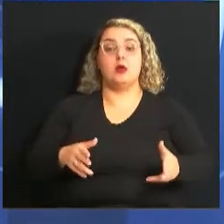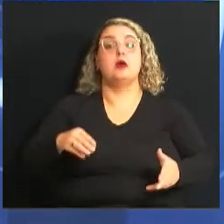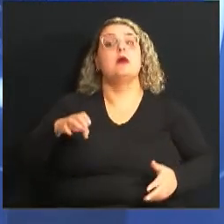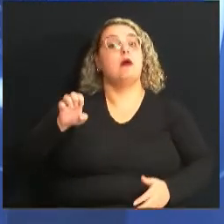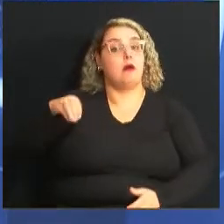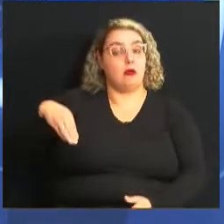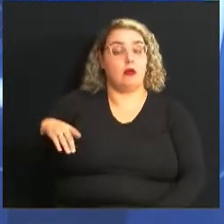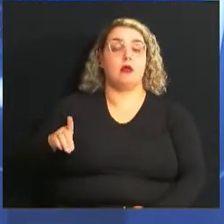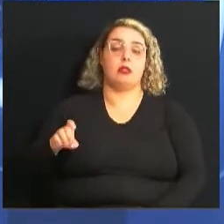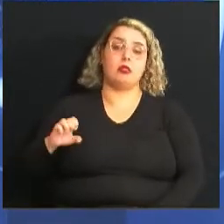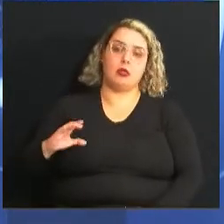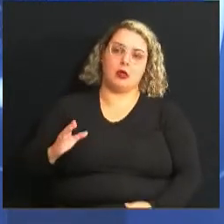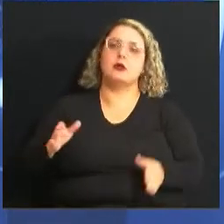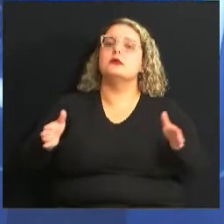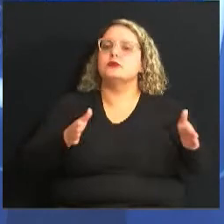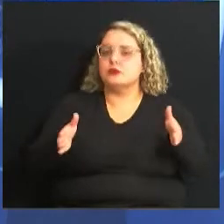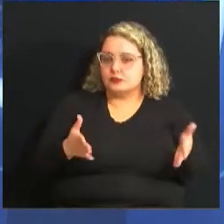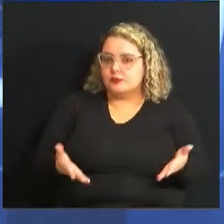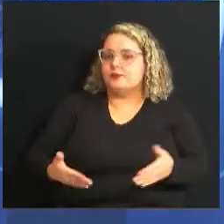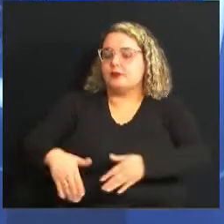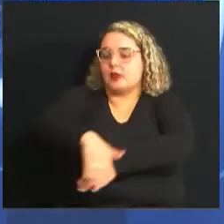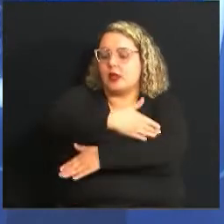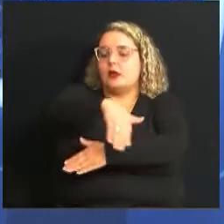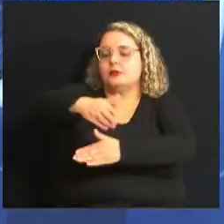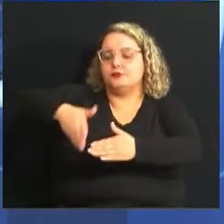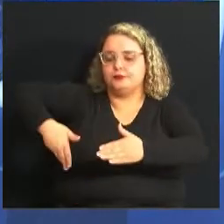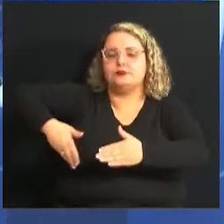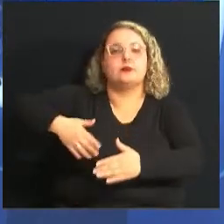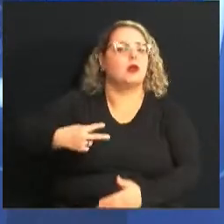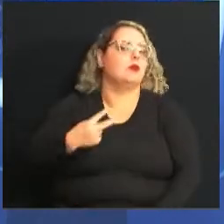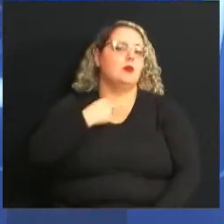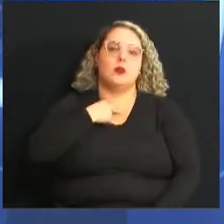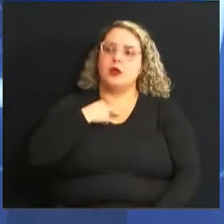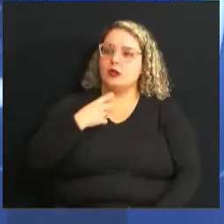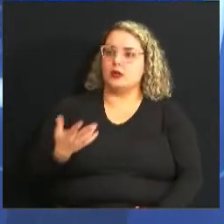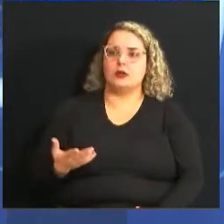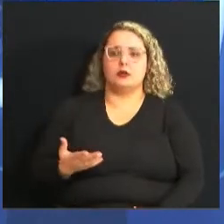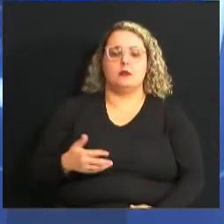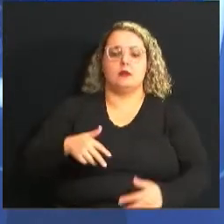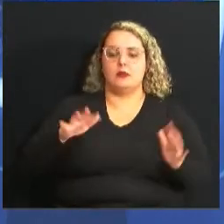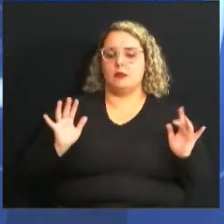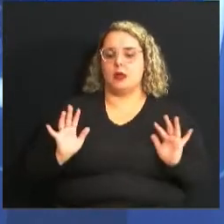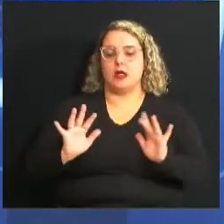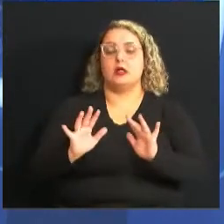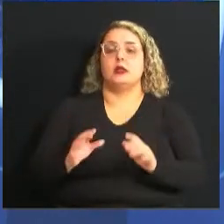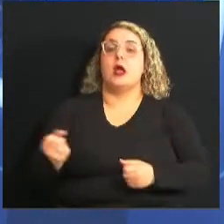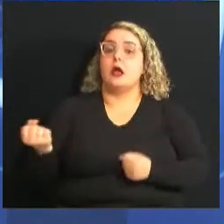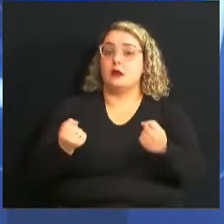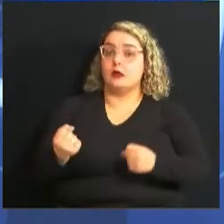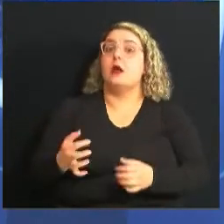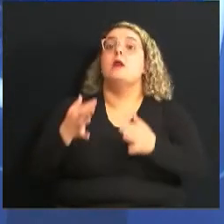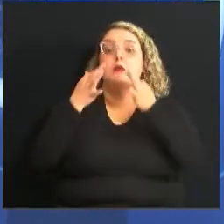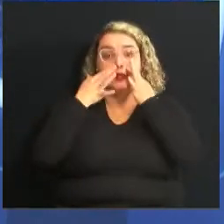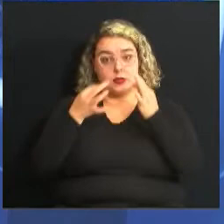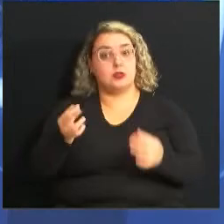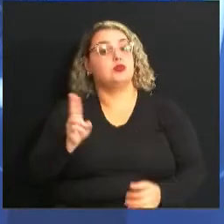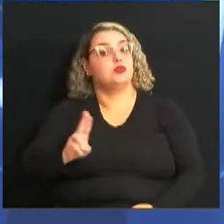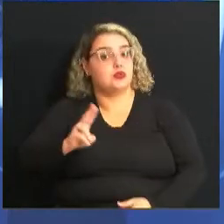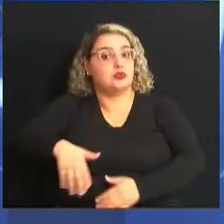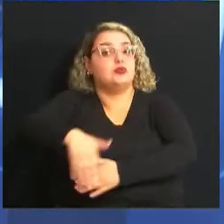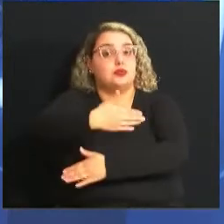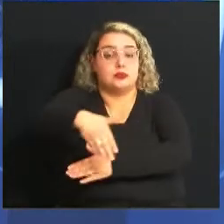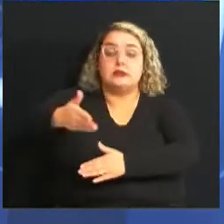nesse perímetro, justamente porque não vai poder passar, não vai poder estacionar. Preste atenção se você usa essas vias.